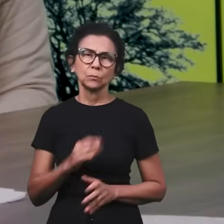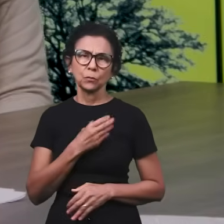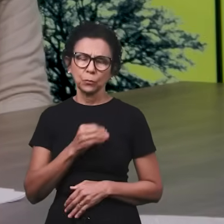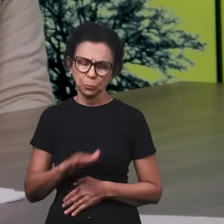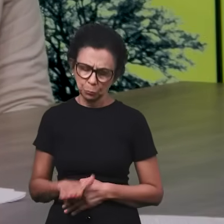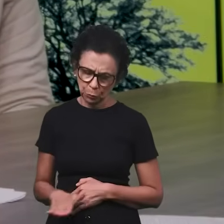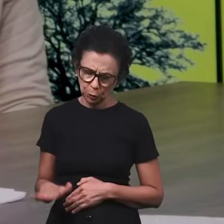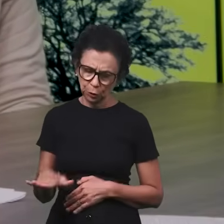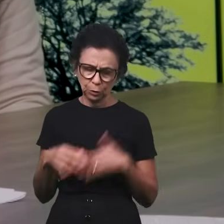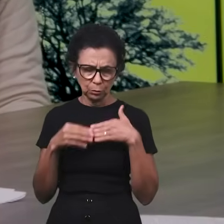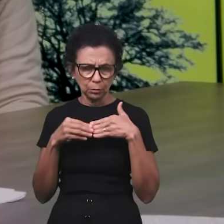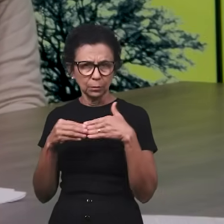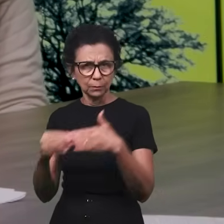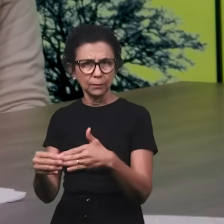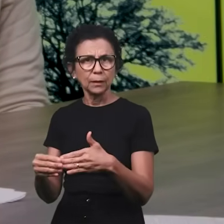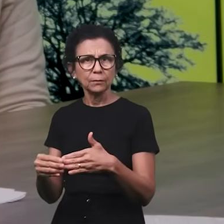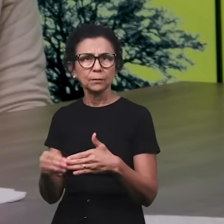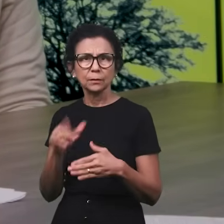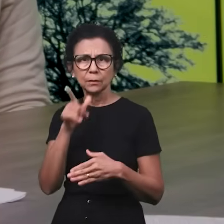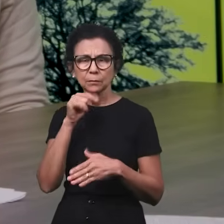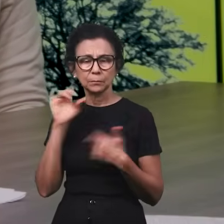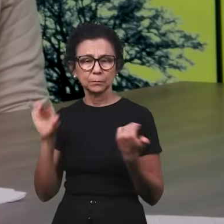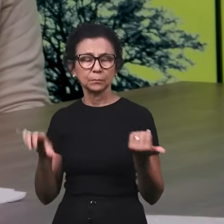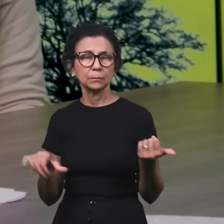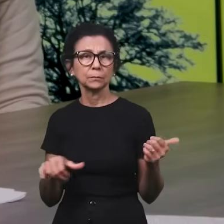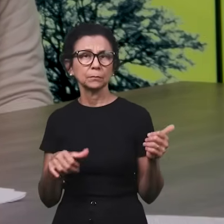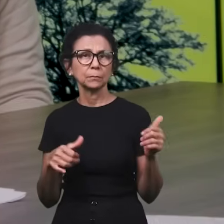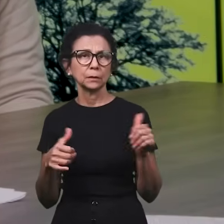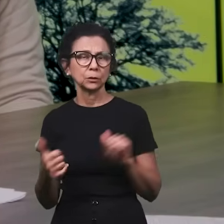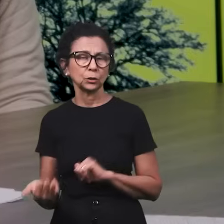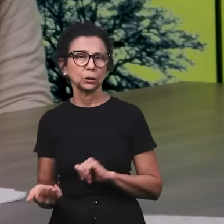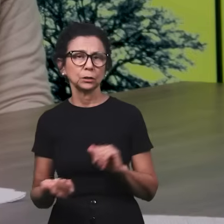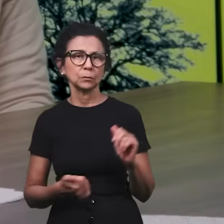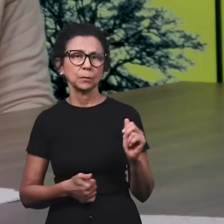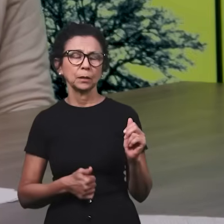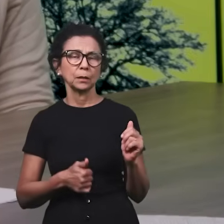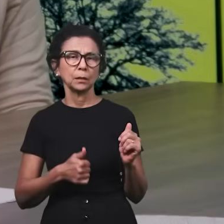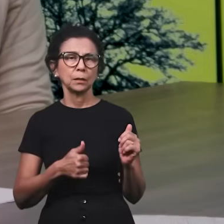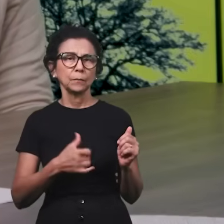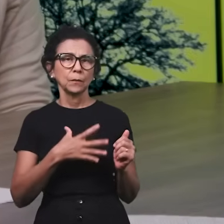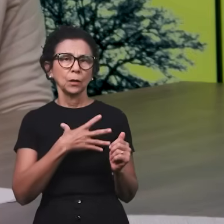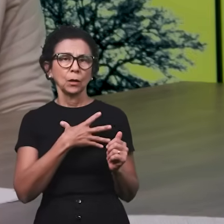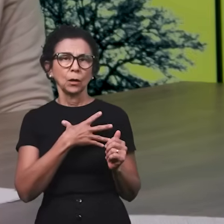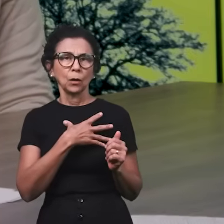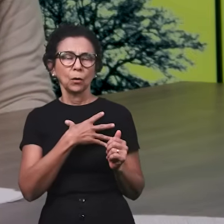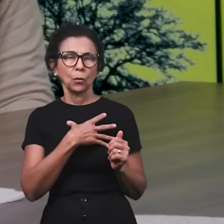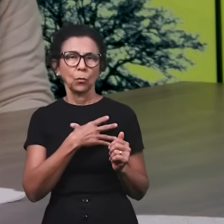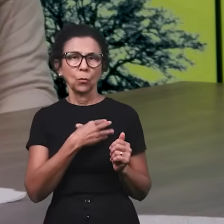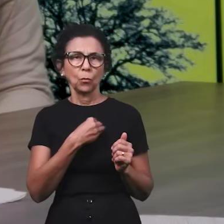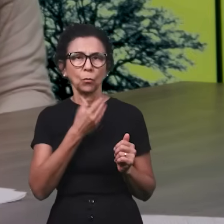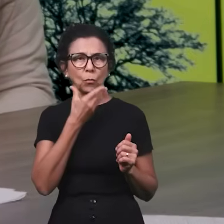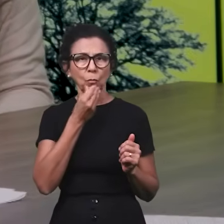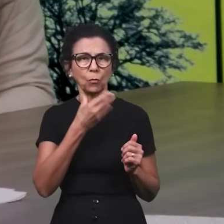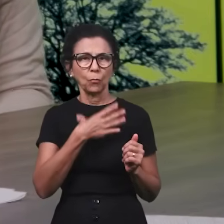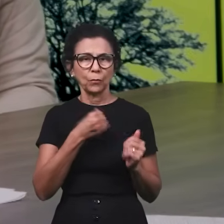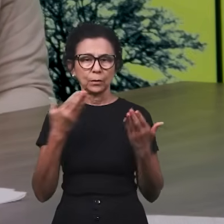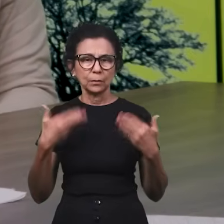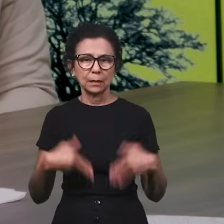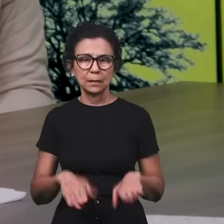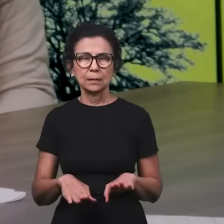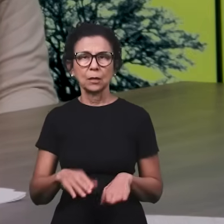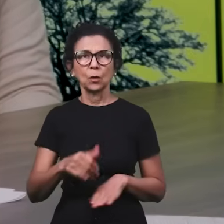para o batismo. E o mais velho, quando ele estava com 5 anos, e ele me dava um